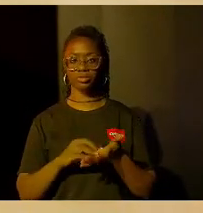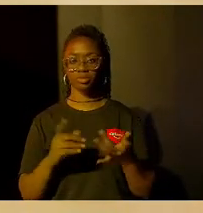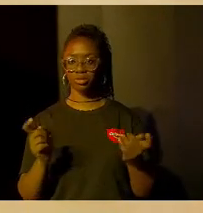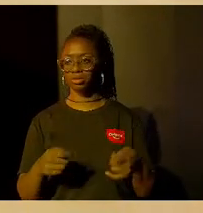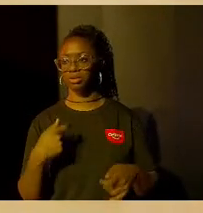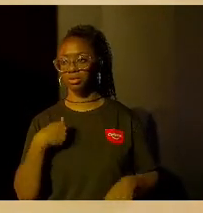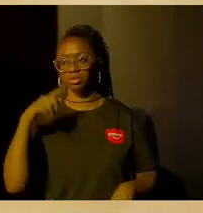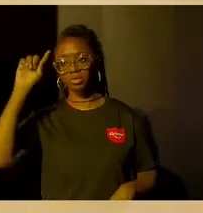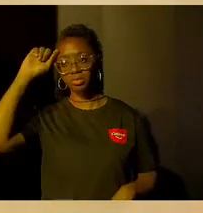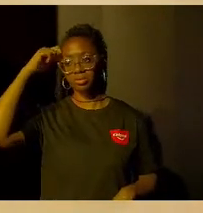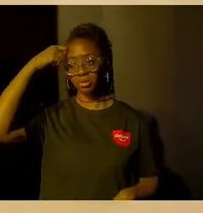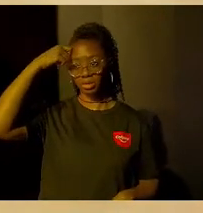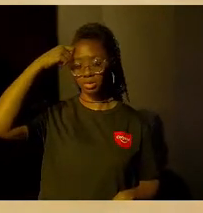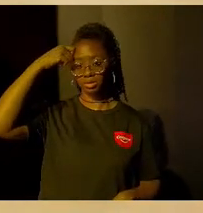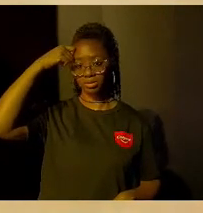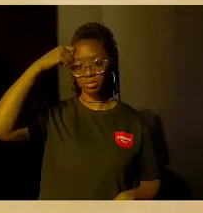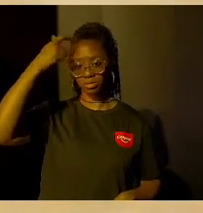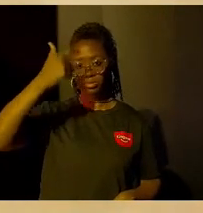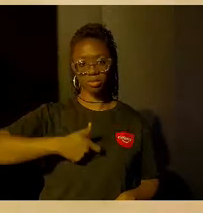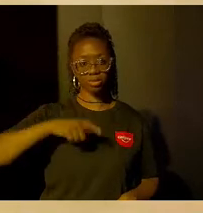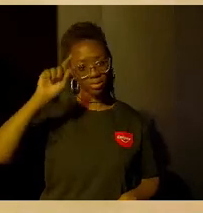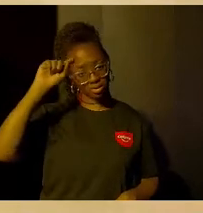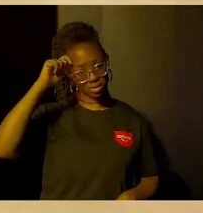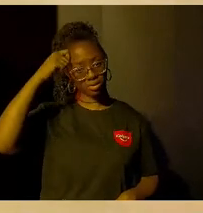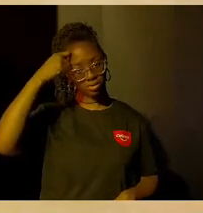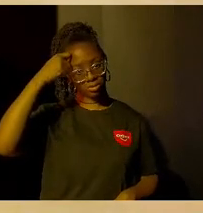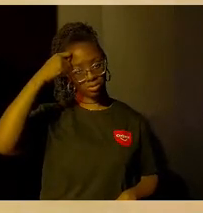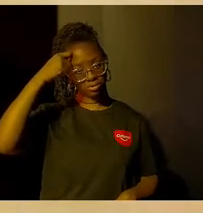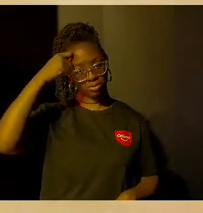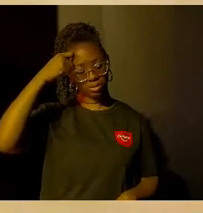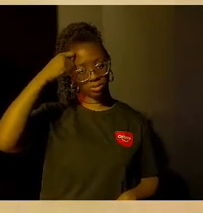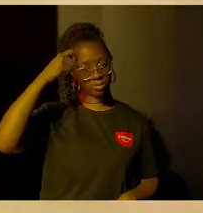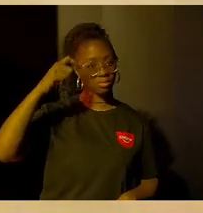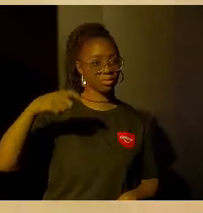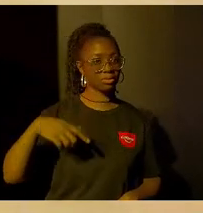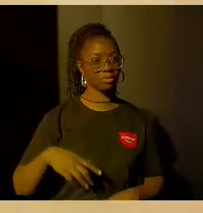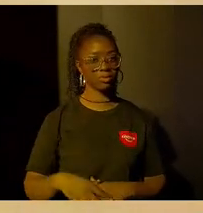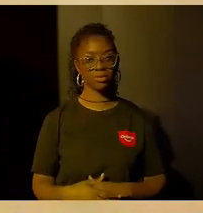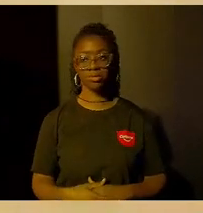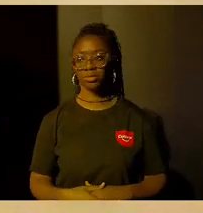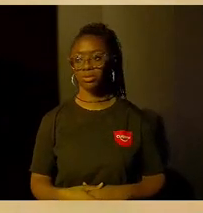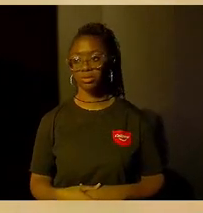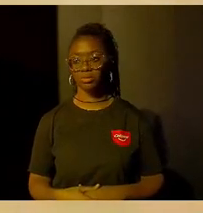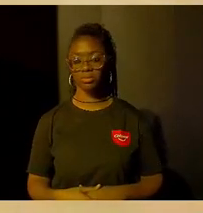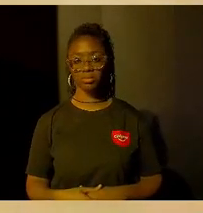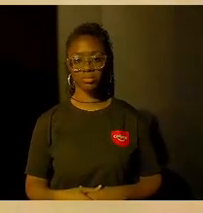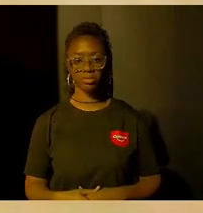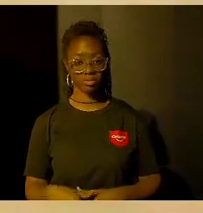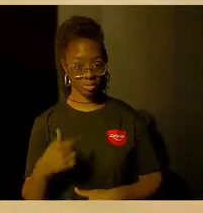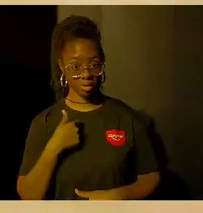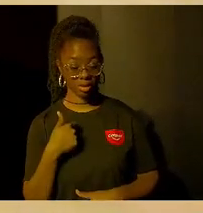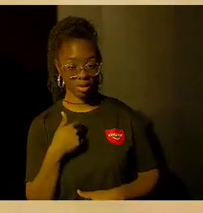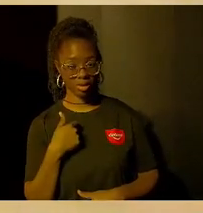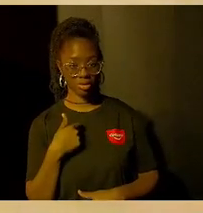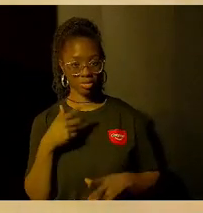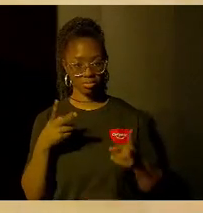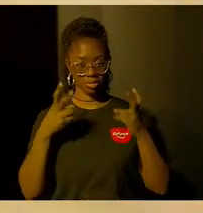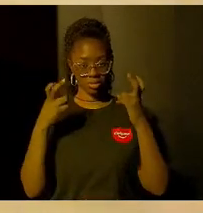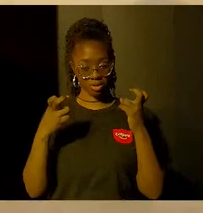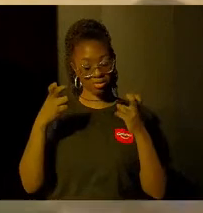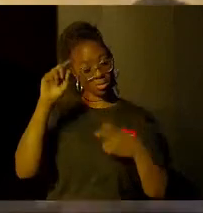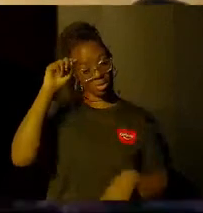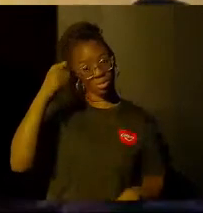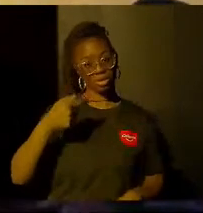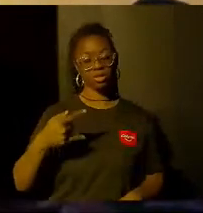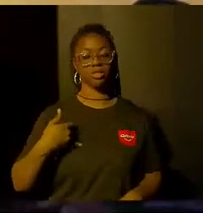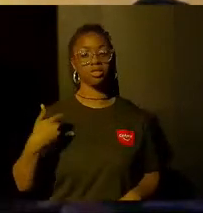conhecer como pode ver me chama de preta Negra quem eu que descobri que era preto Aos sete